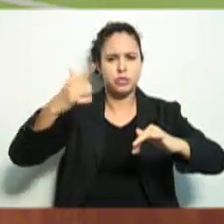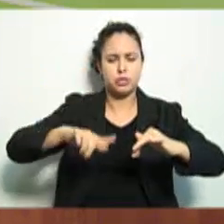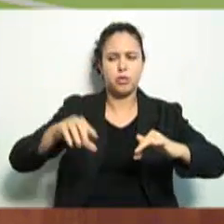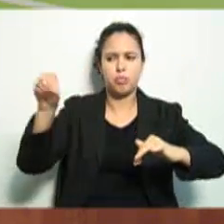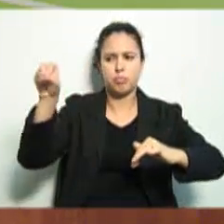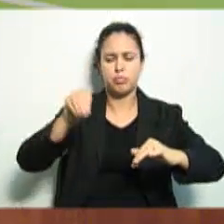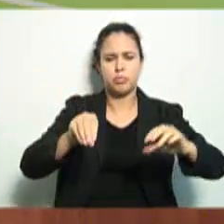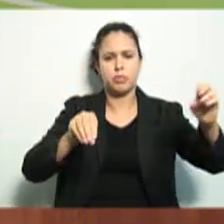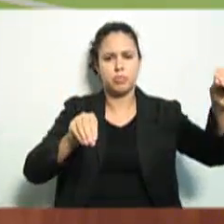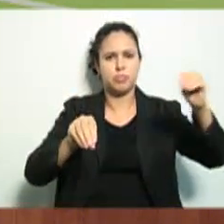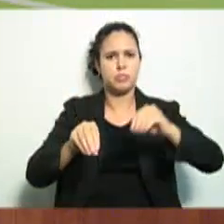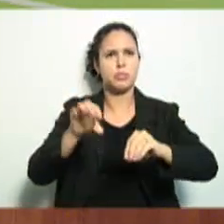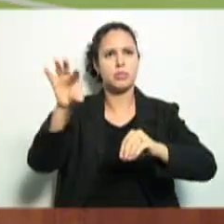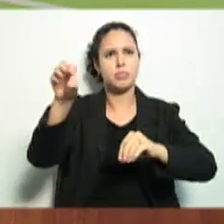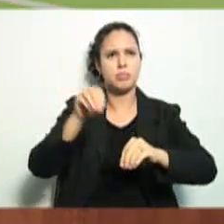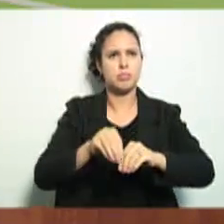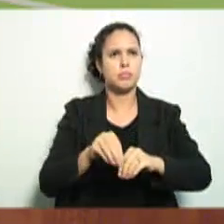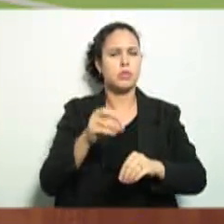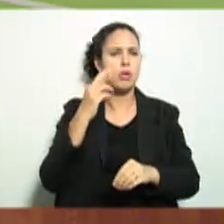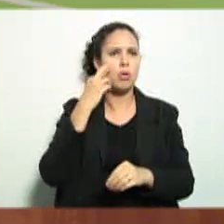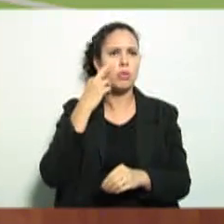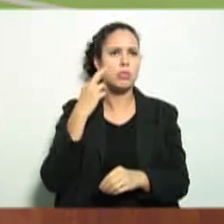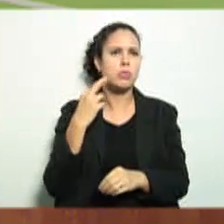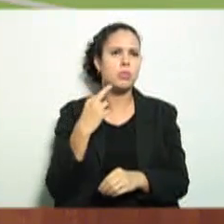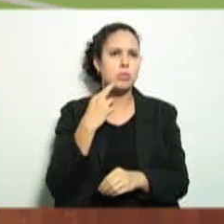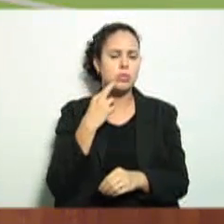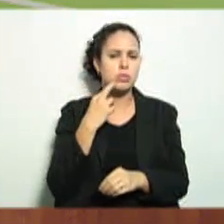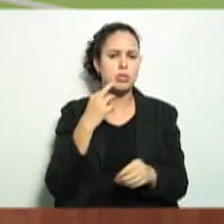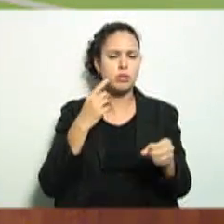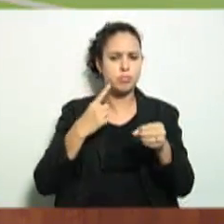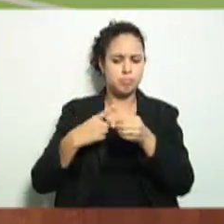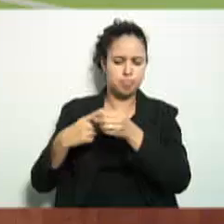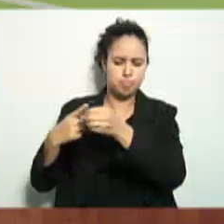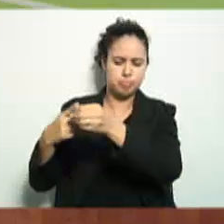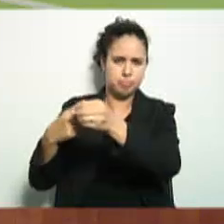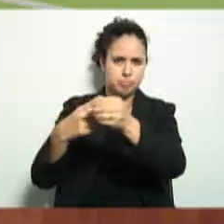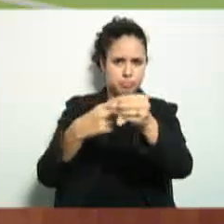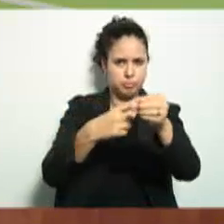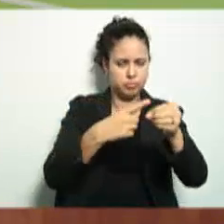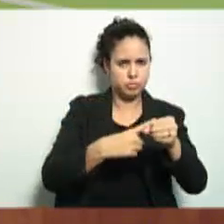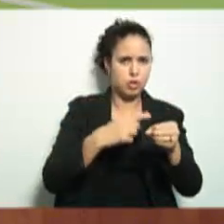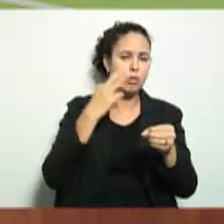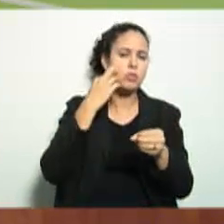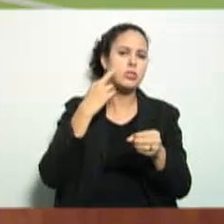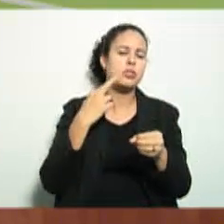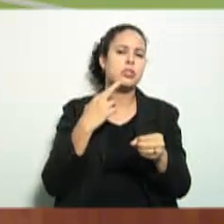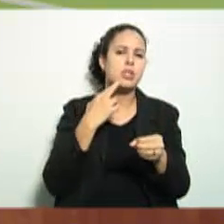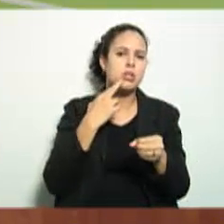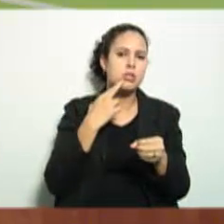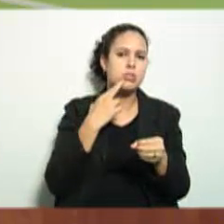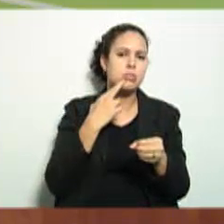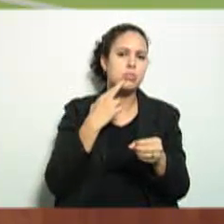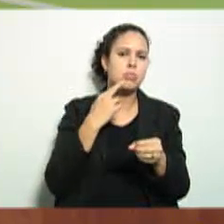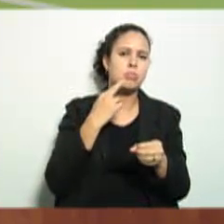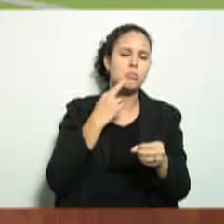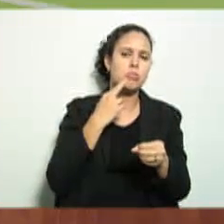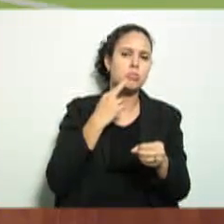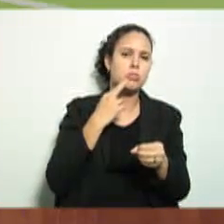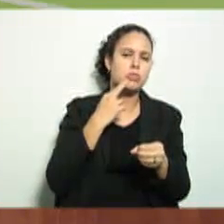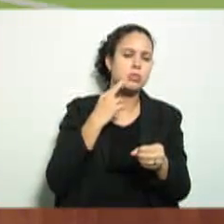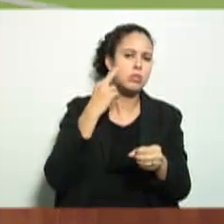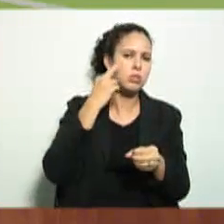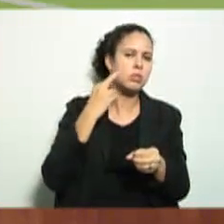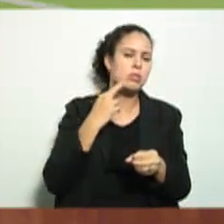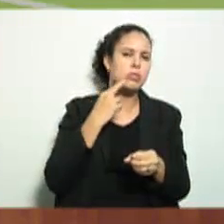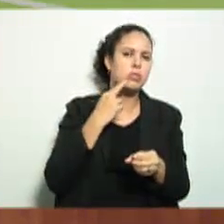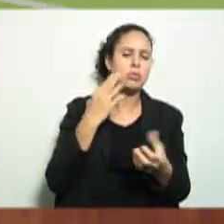de 80, eles habitaram ali pro meio do estado, que a gente fala o meião, né? Ariquemes,